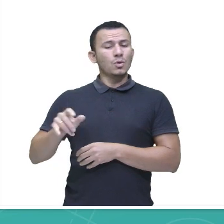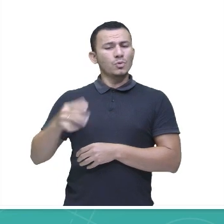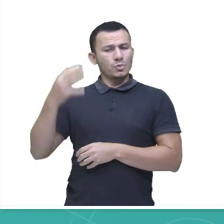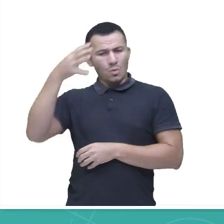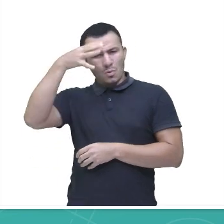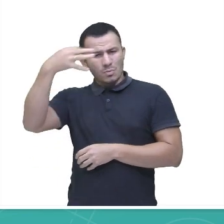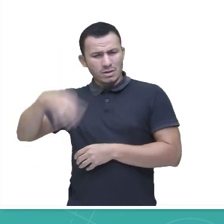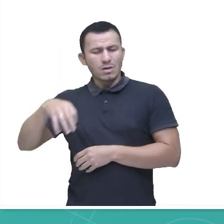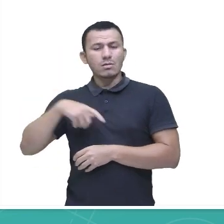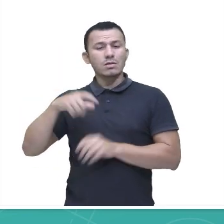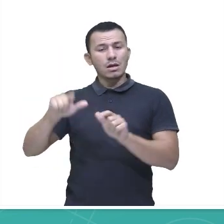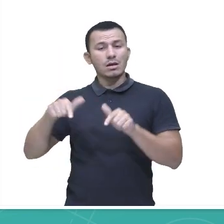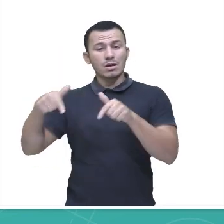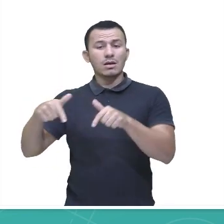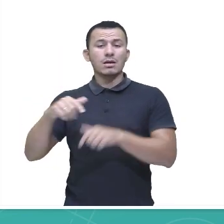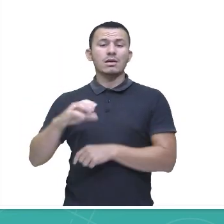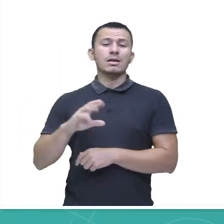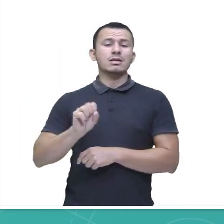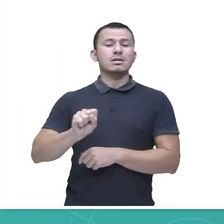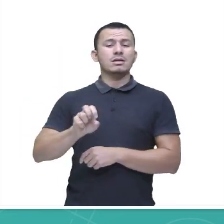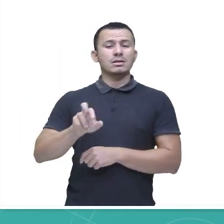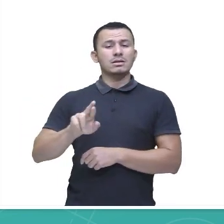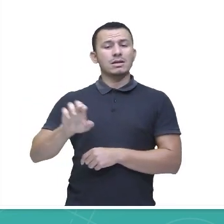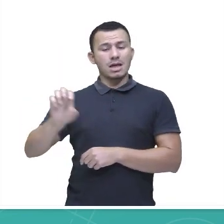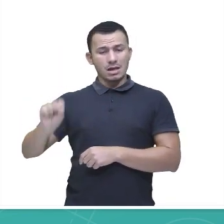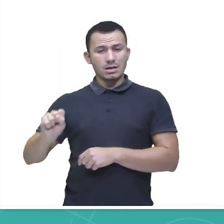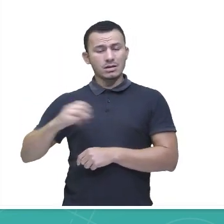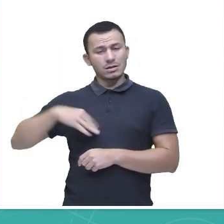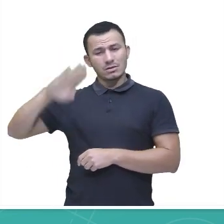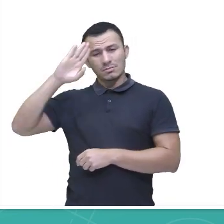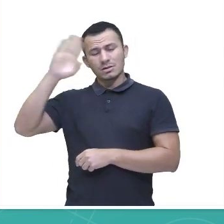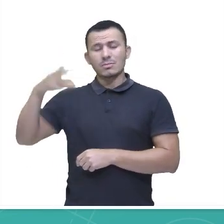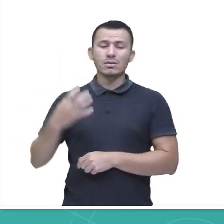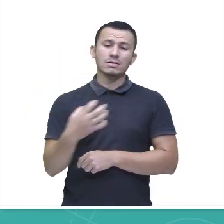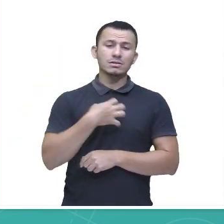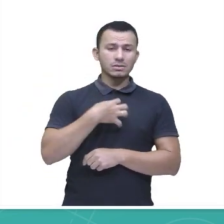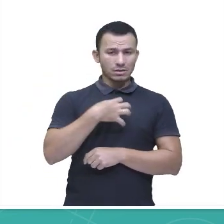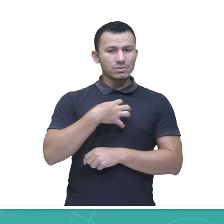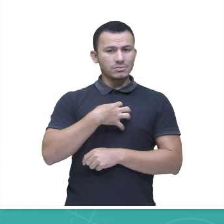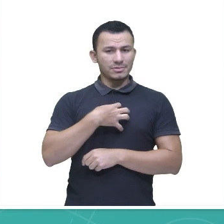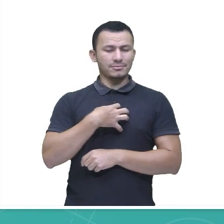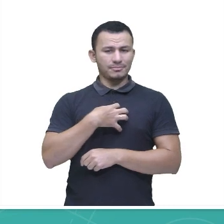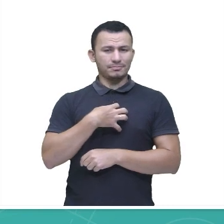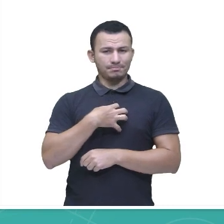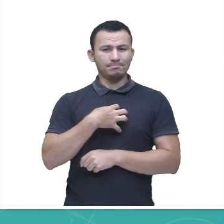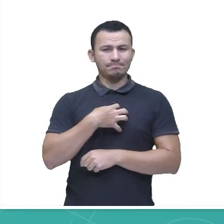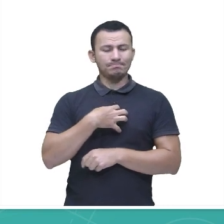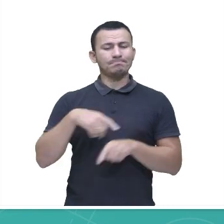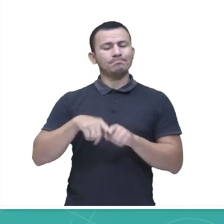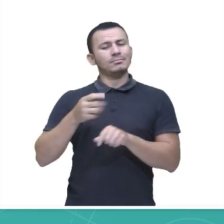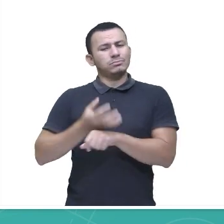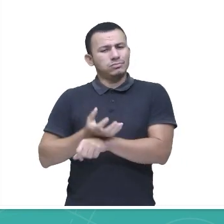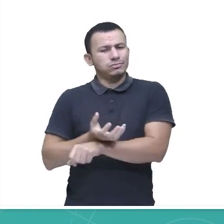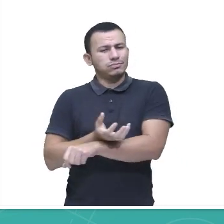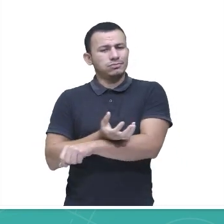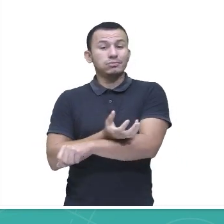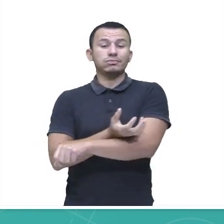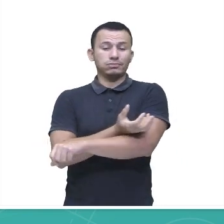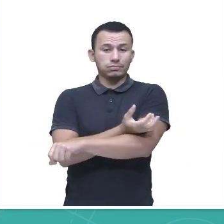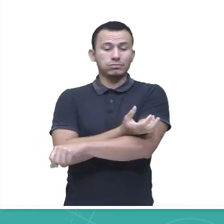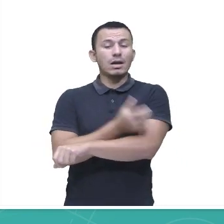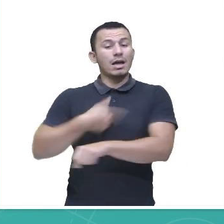tomadas como seres, especialmente os sentimentos, né? As emoções, isso